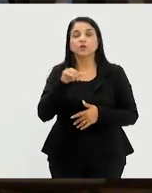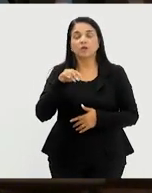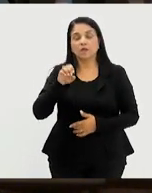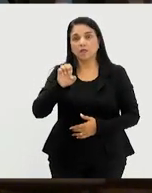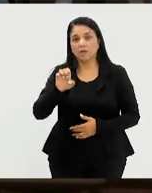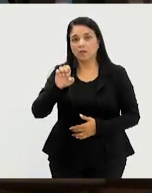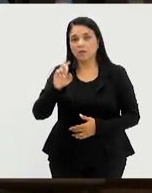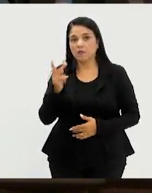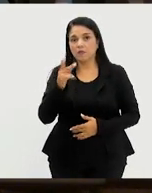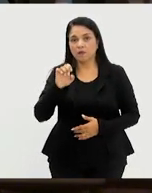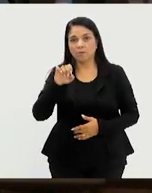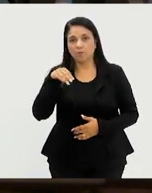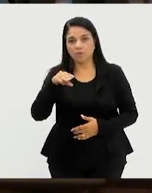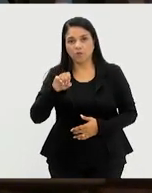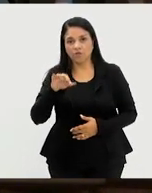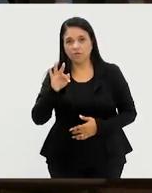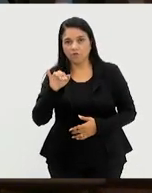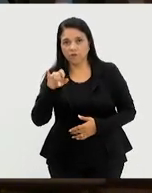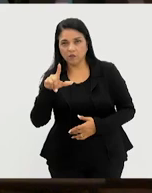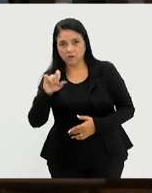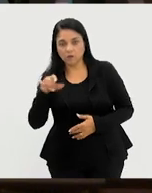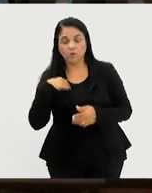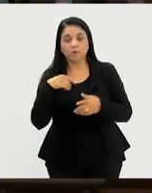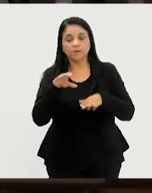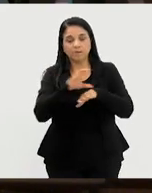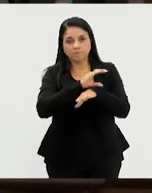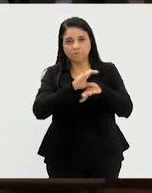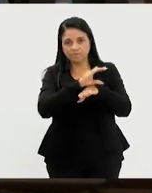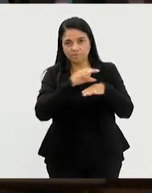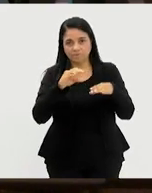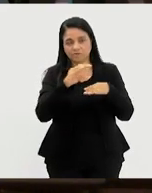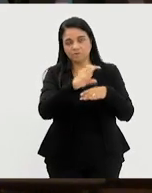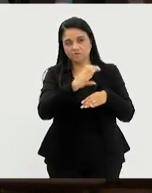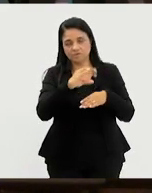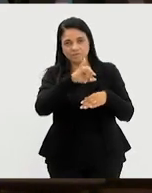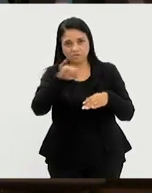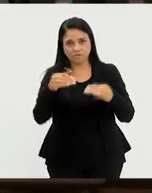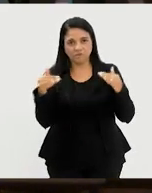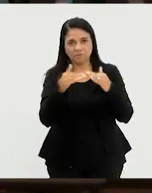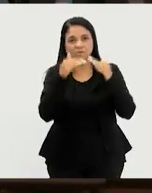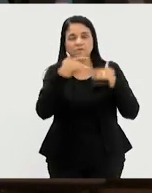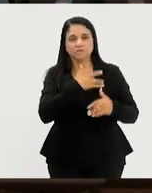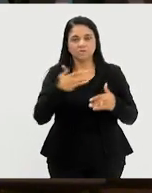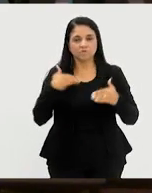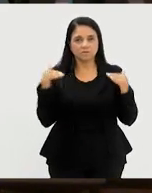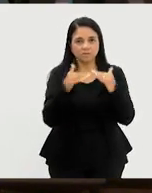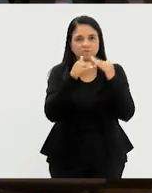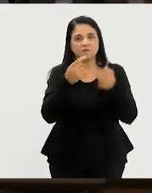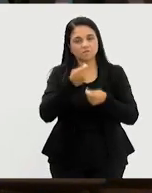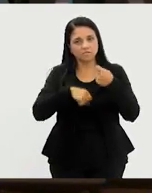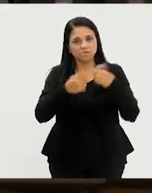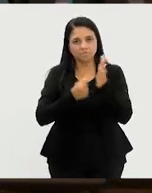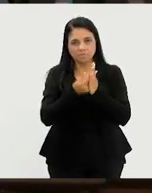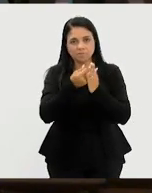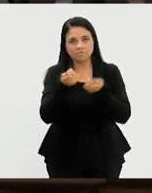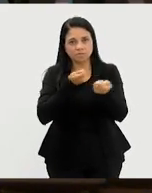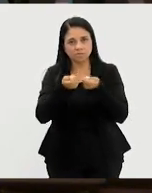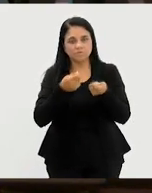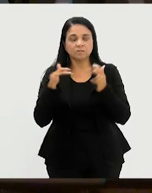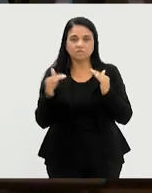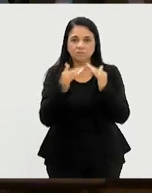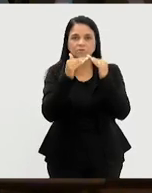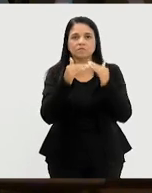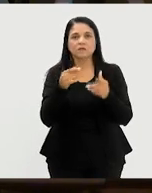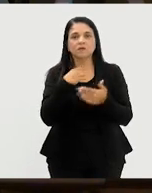pareceres das comissões de constituição e justiça pela J cdade saúde favorável orçamento fiscalização financeira e controlle favorável